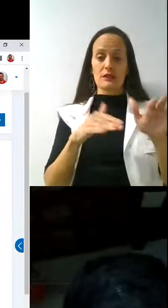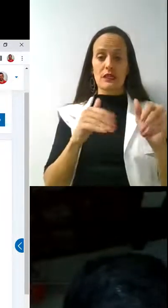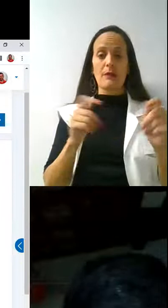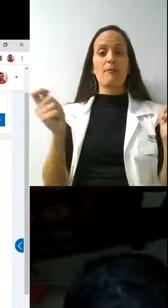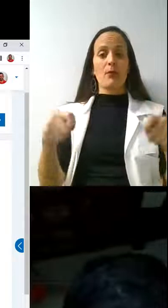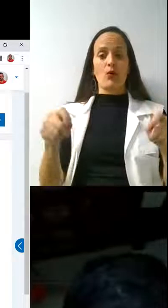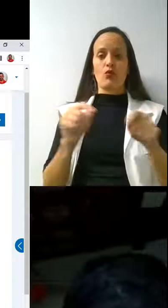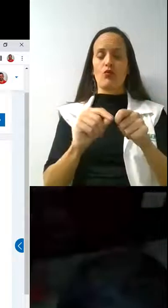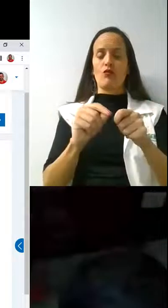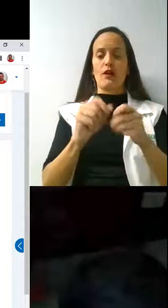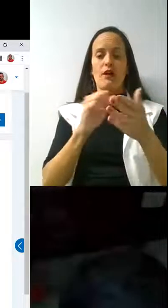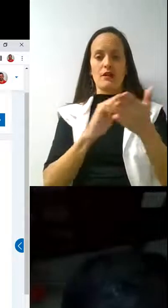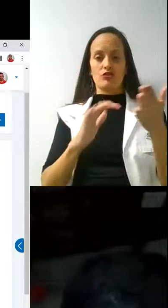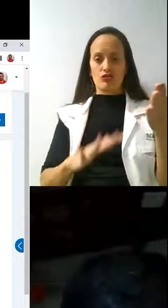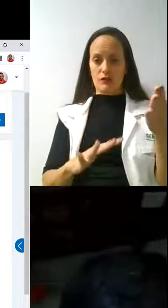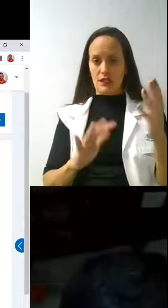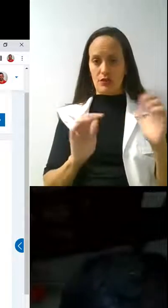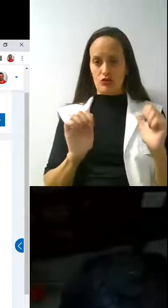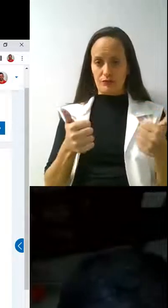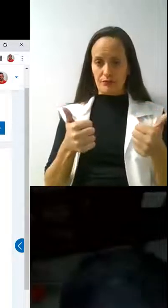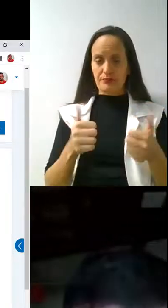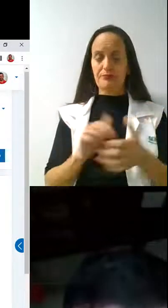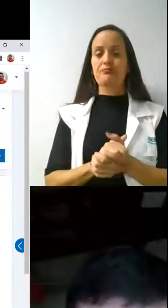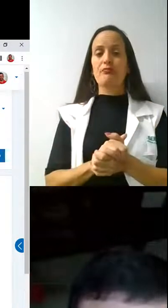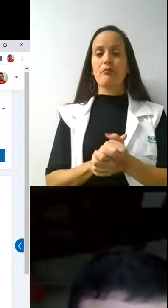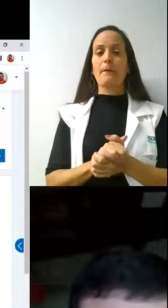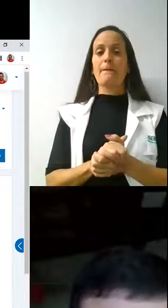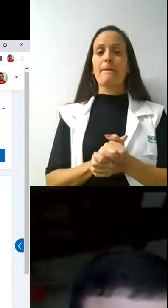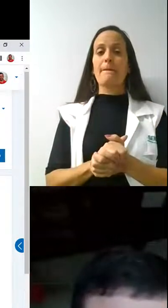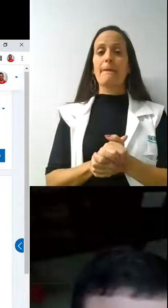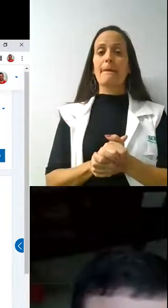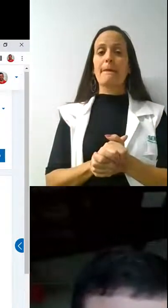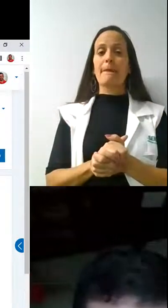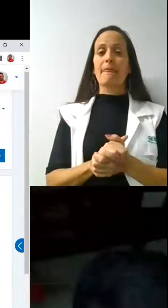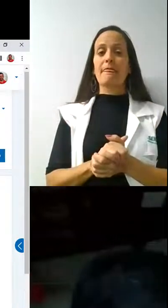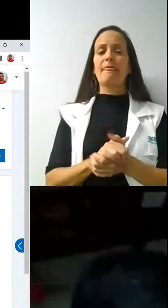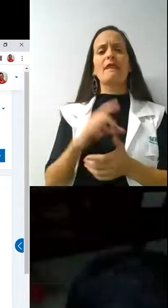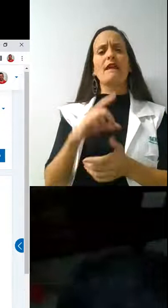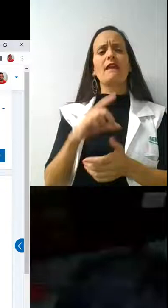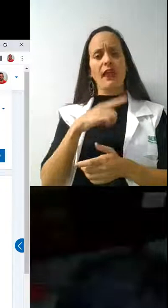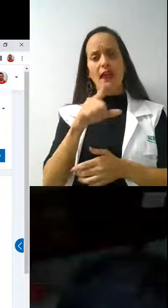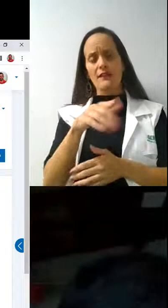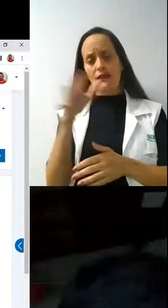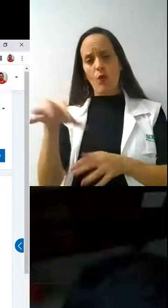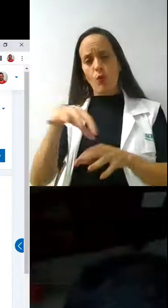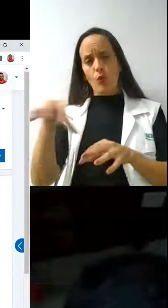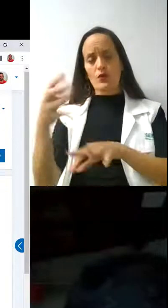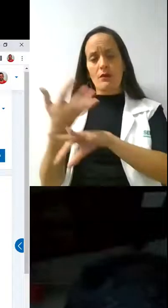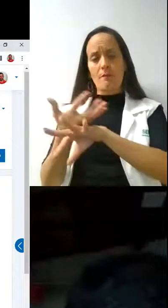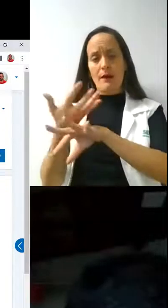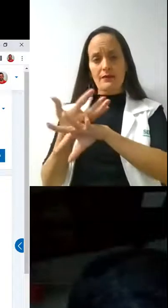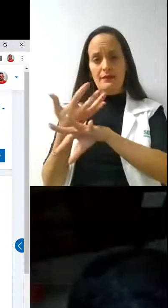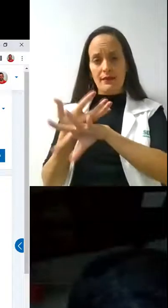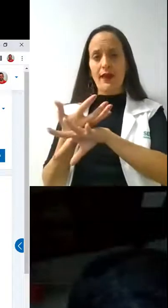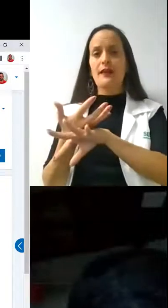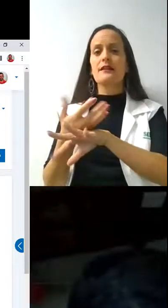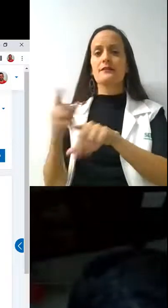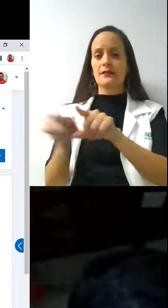aqui, ó, qualidade, saúde, meio ambiente e segurança, e aí vai ter o alinhamento de duas turmas, que no caso é a turma 12 e a